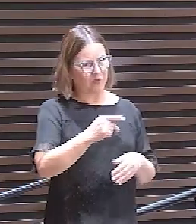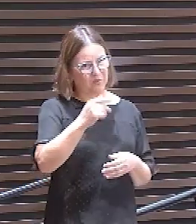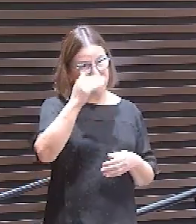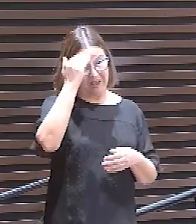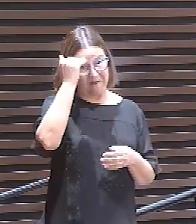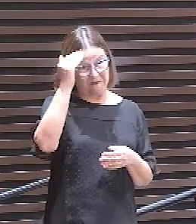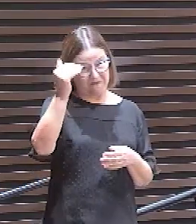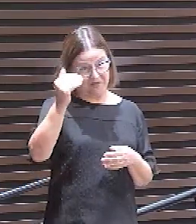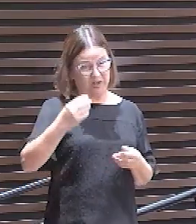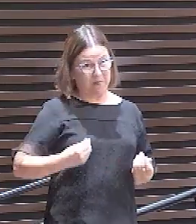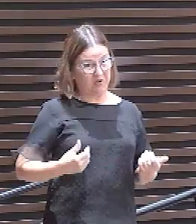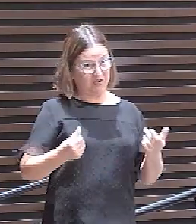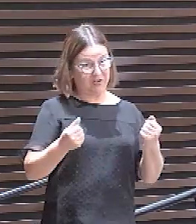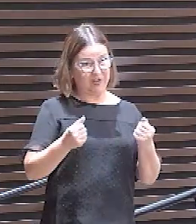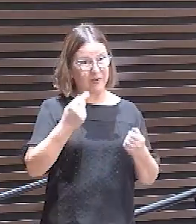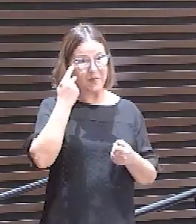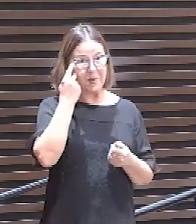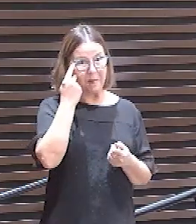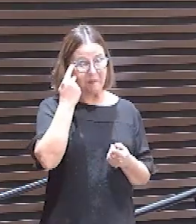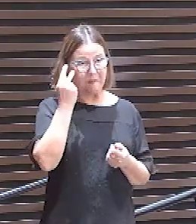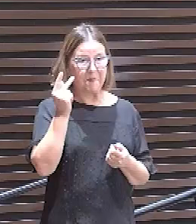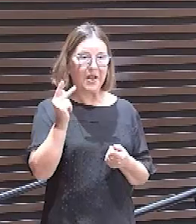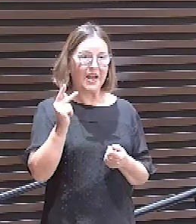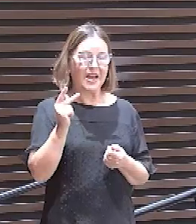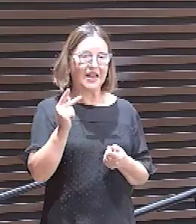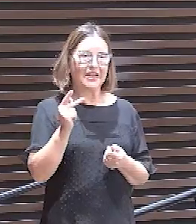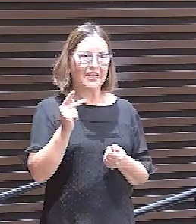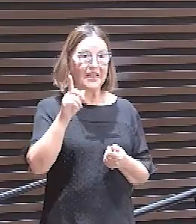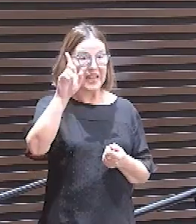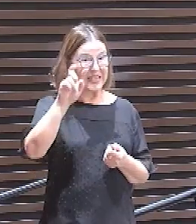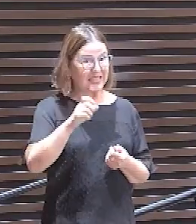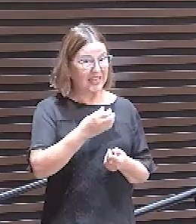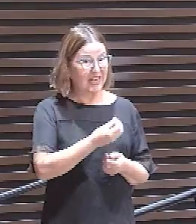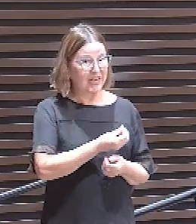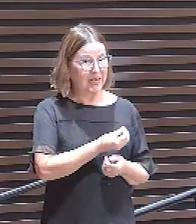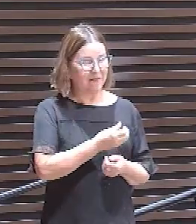completamente ao reino de Deus como missionário.